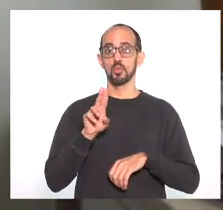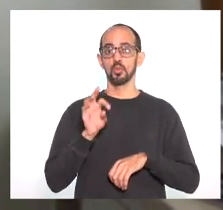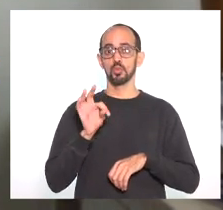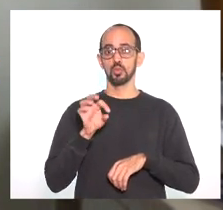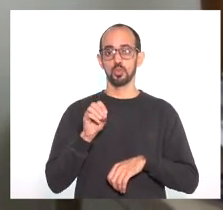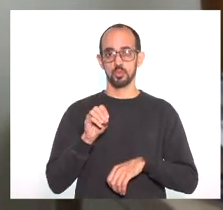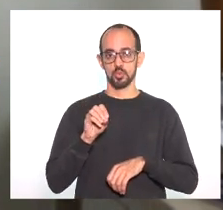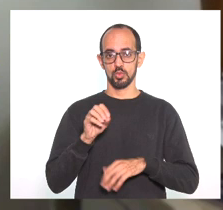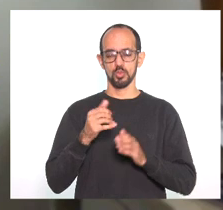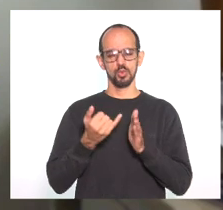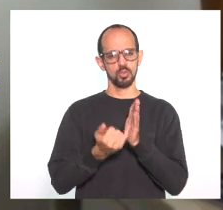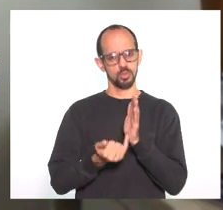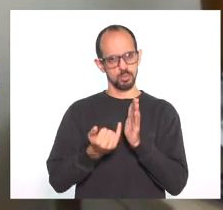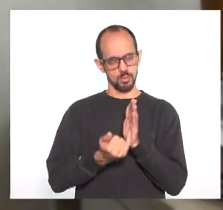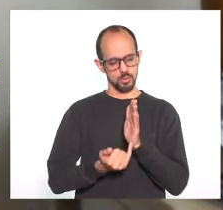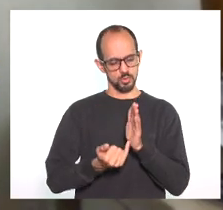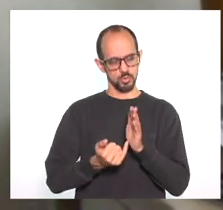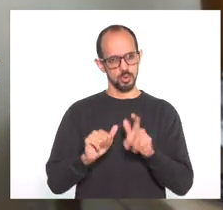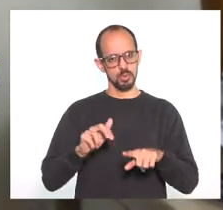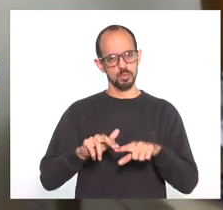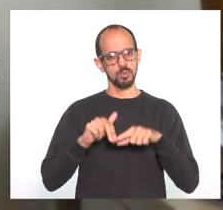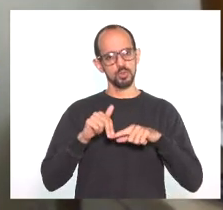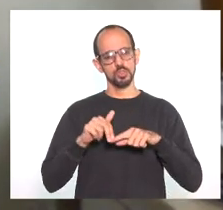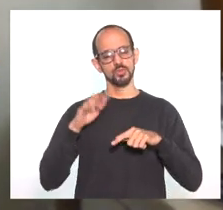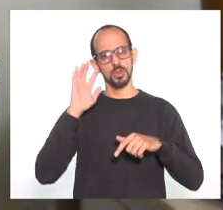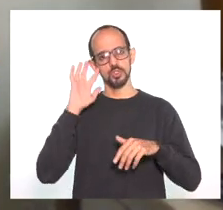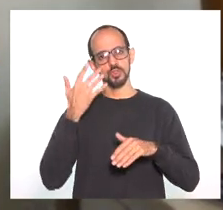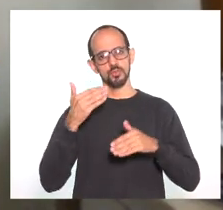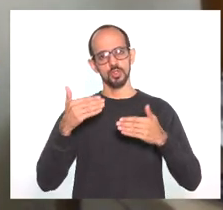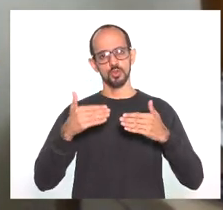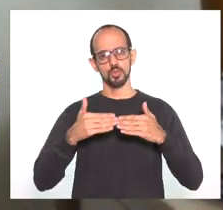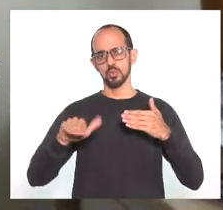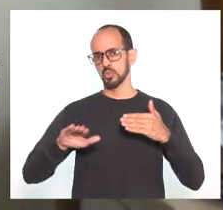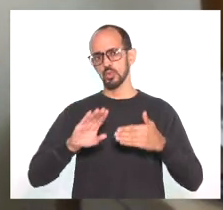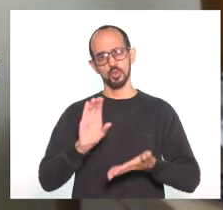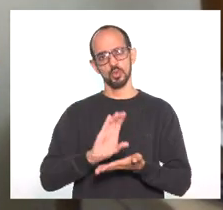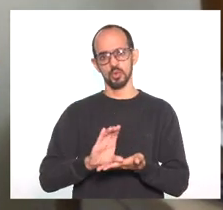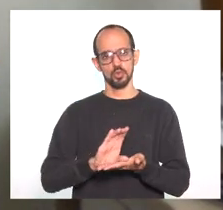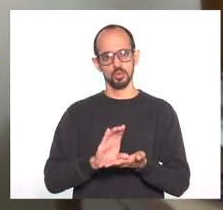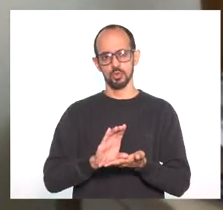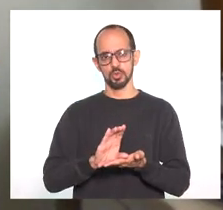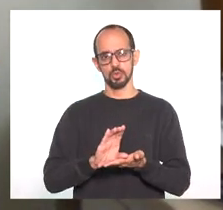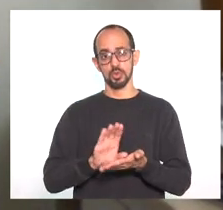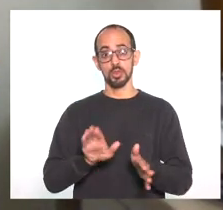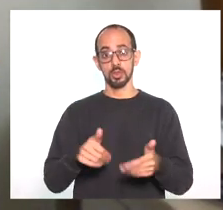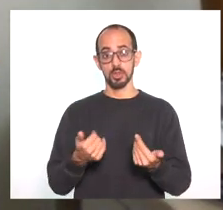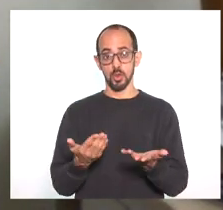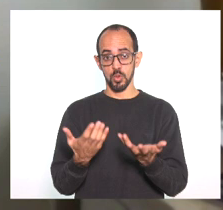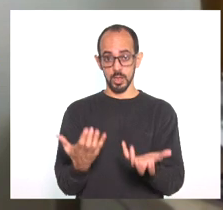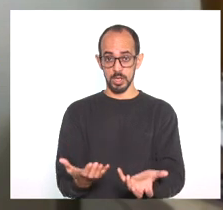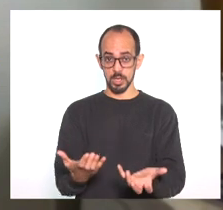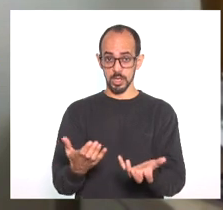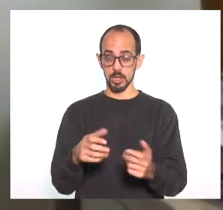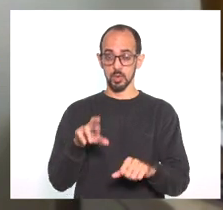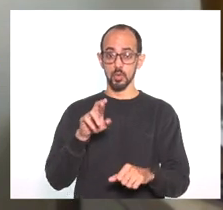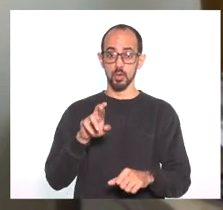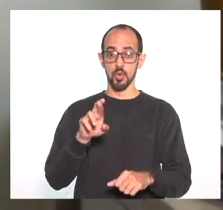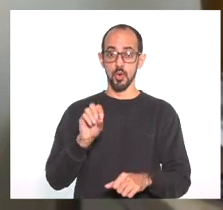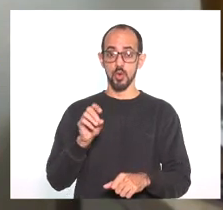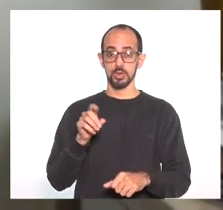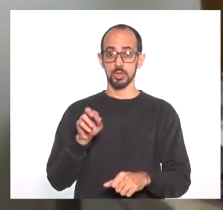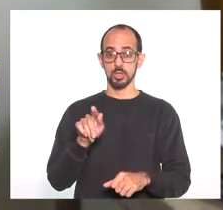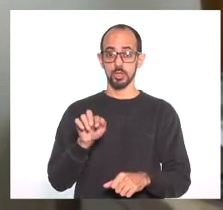decidida a inconstitucionalidade. Então, queríamos que o deputado, que o nosso Rodrigo